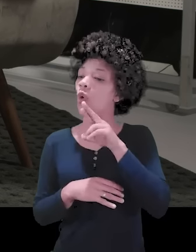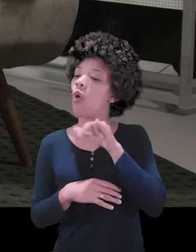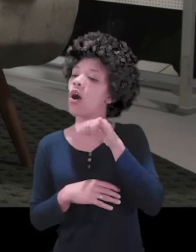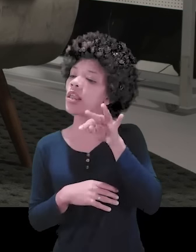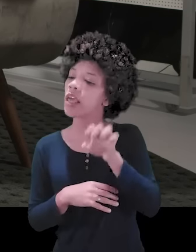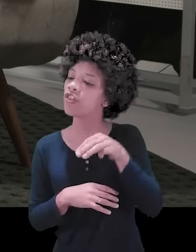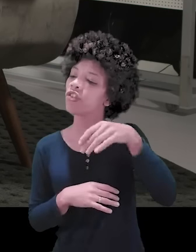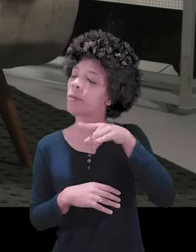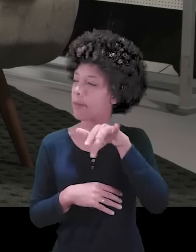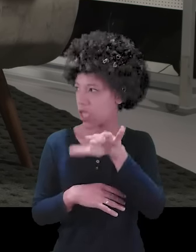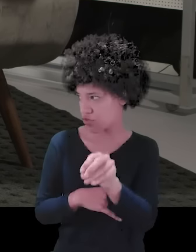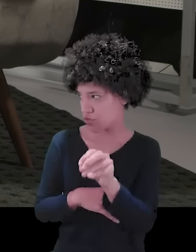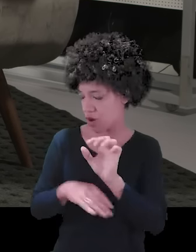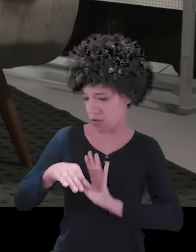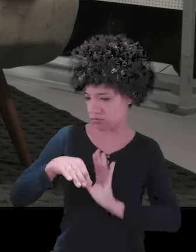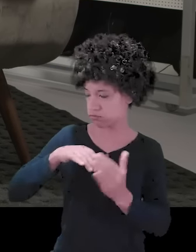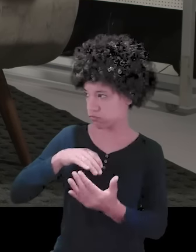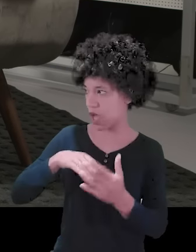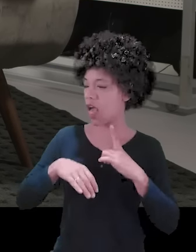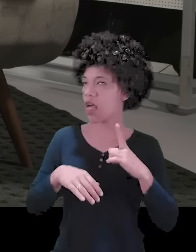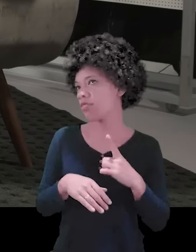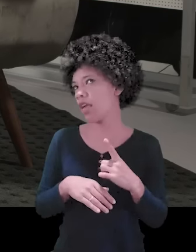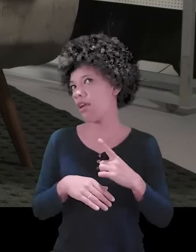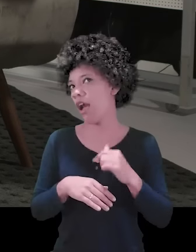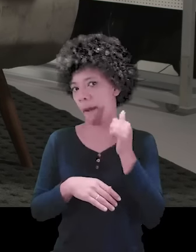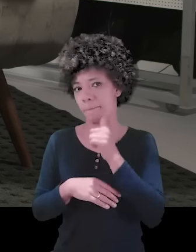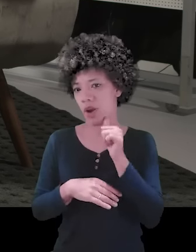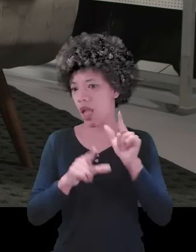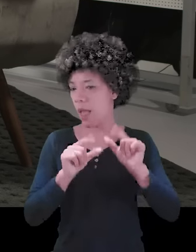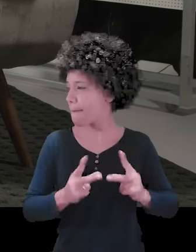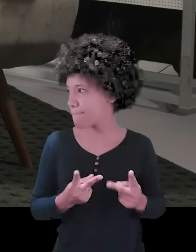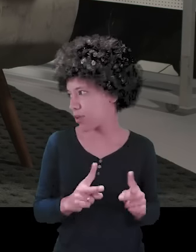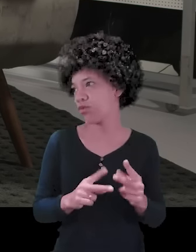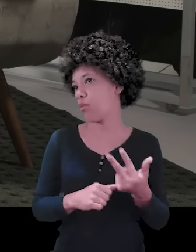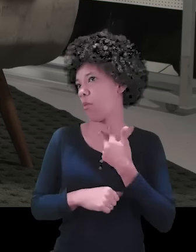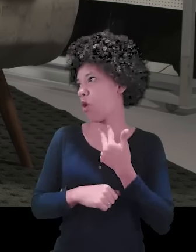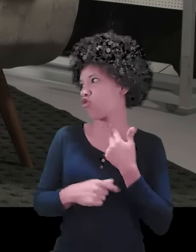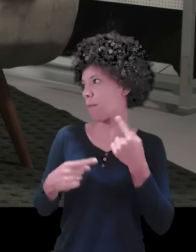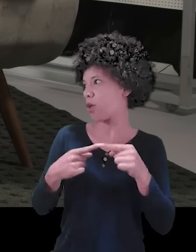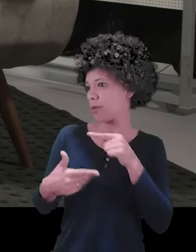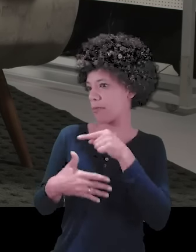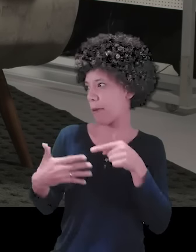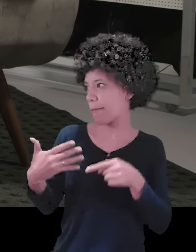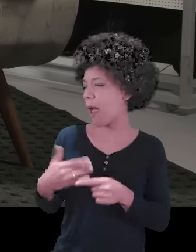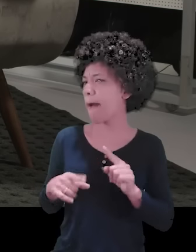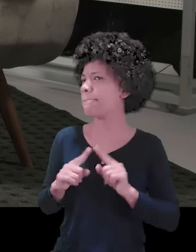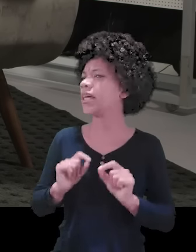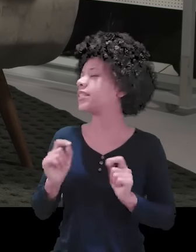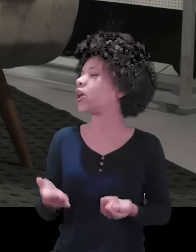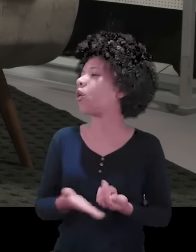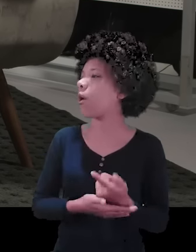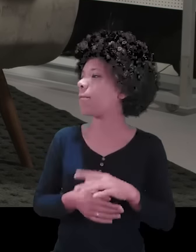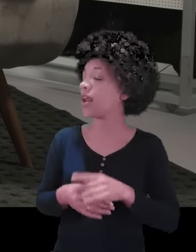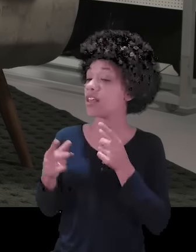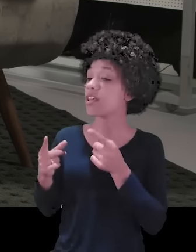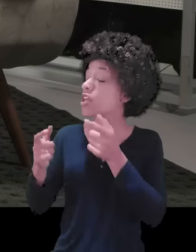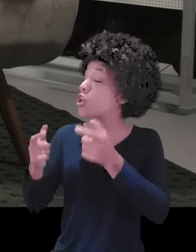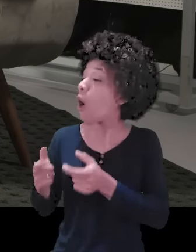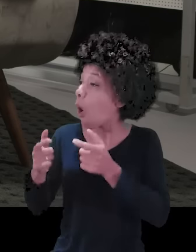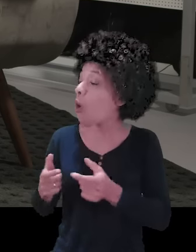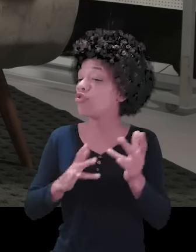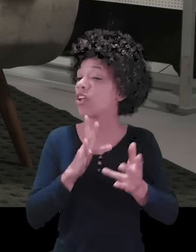onde a mulher em sem menos menos não pode fazer muita coisa né mas aí quem compra e